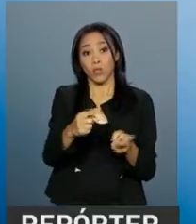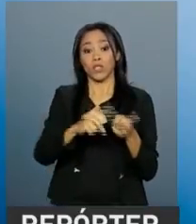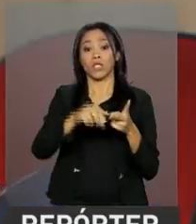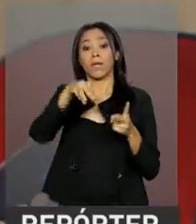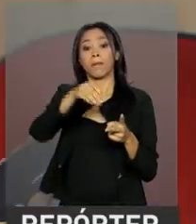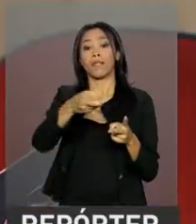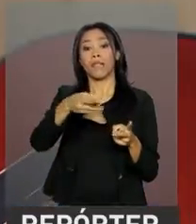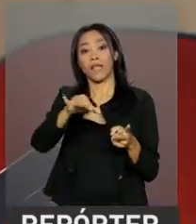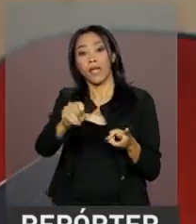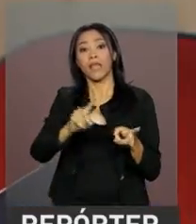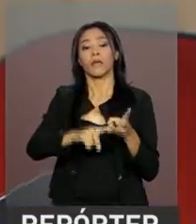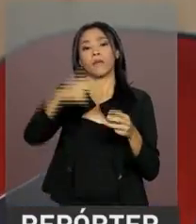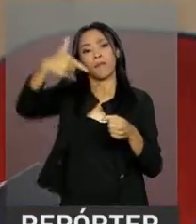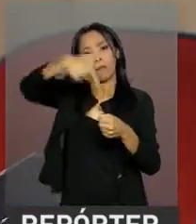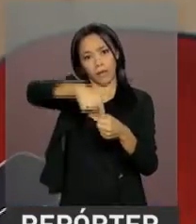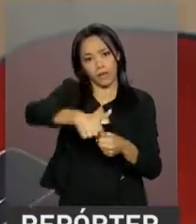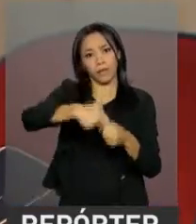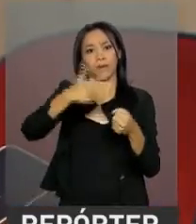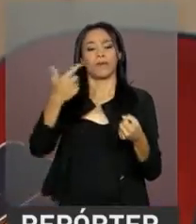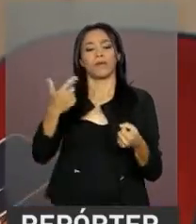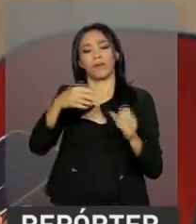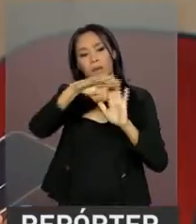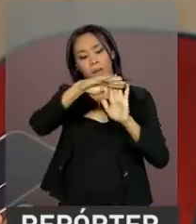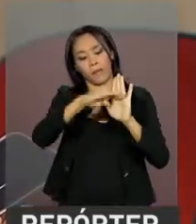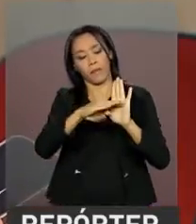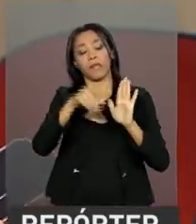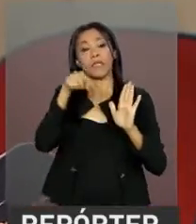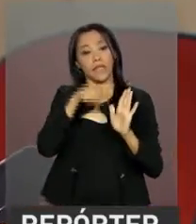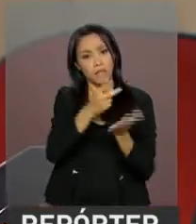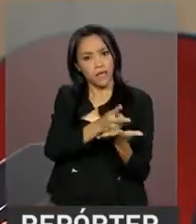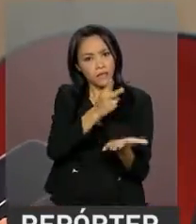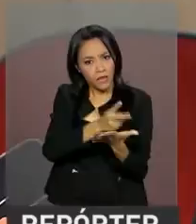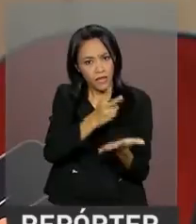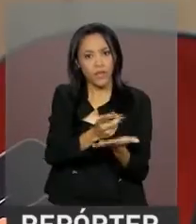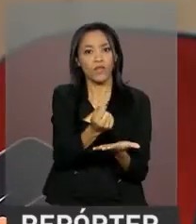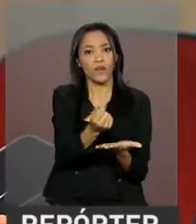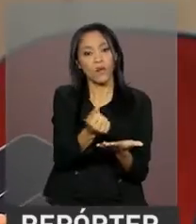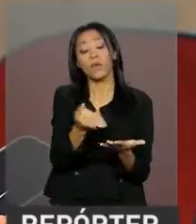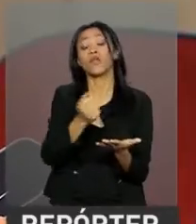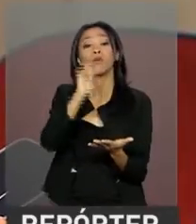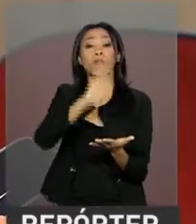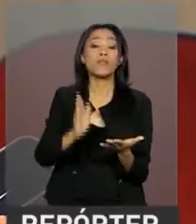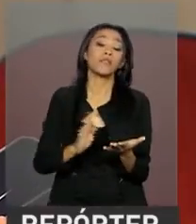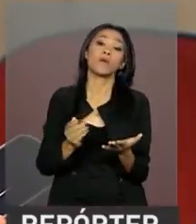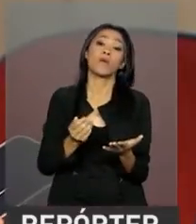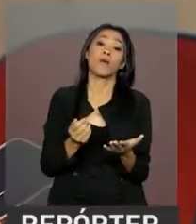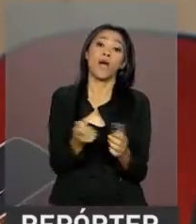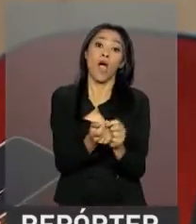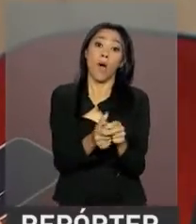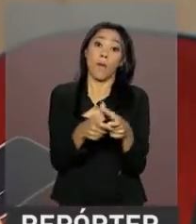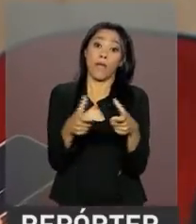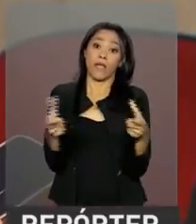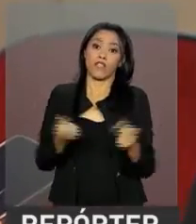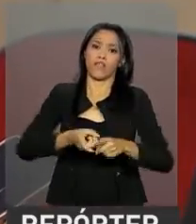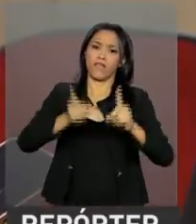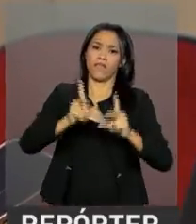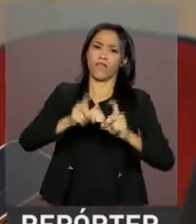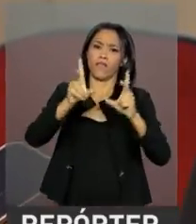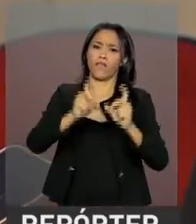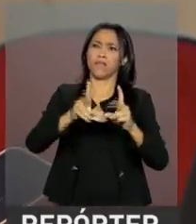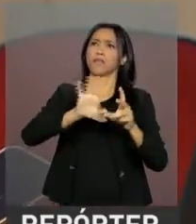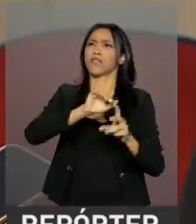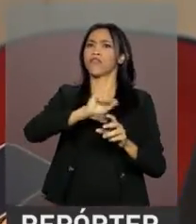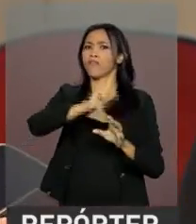petróleo esperamos que os preços desses produtos e mantenho que o brasil aumente também o volume exportado desses desses produtos que têm boa aceitação